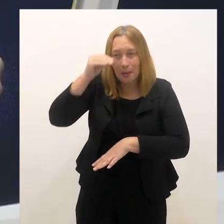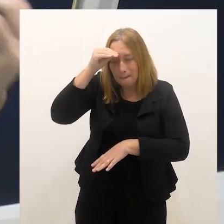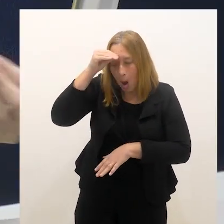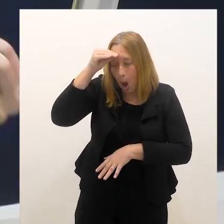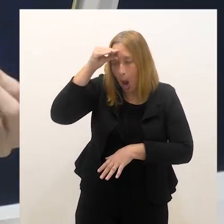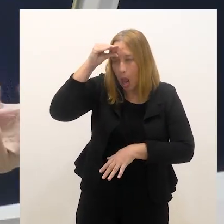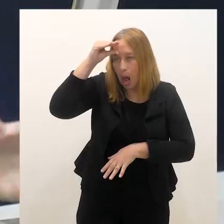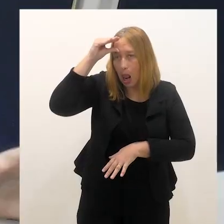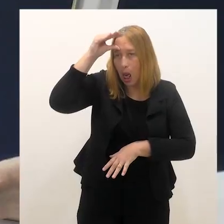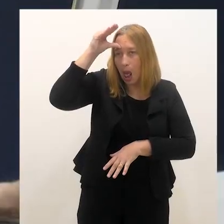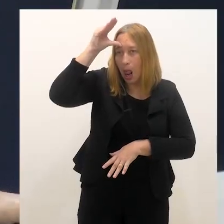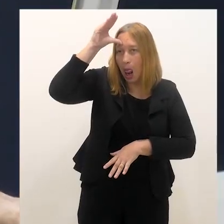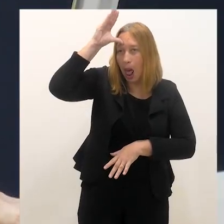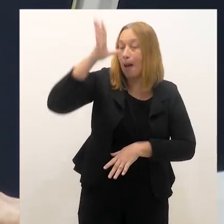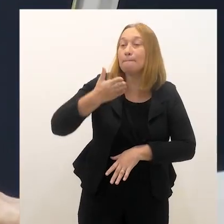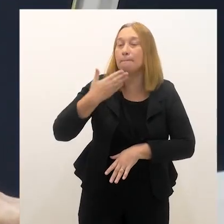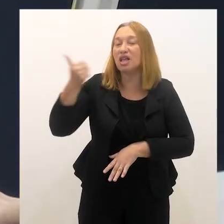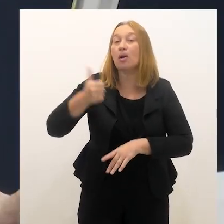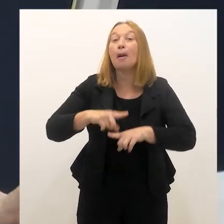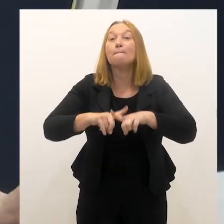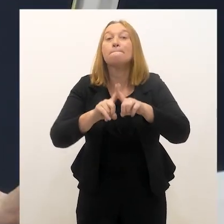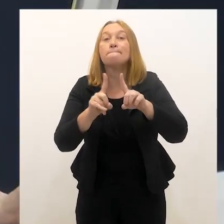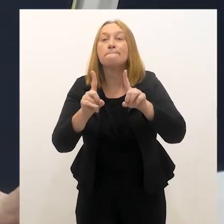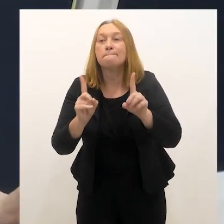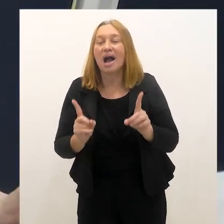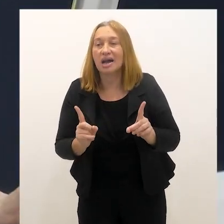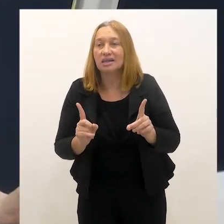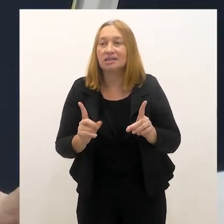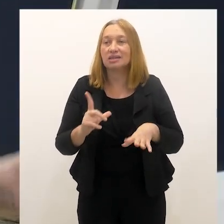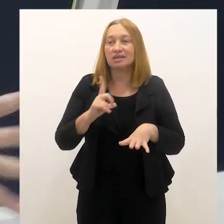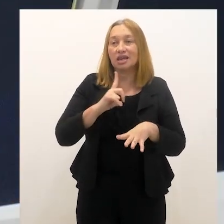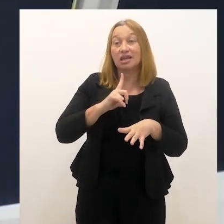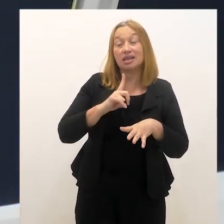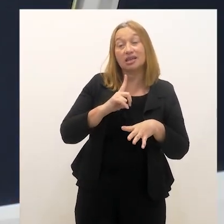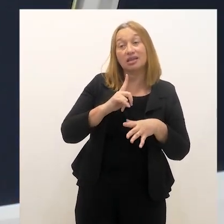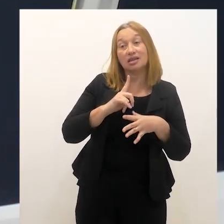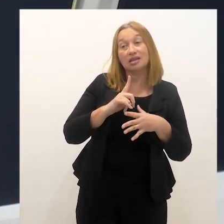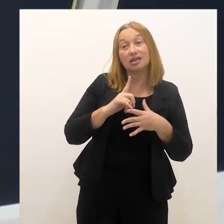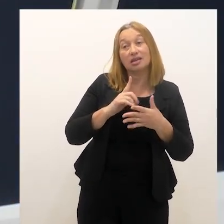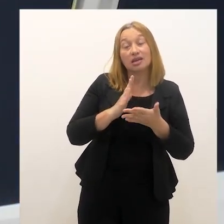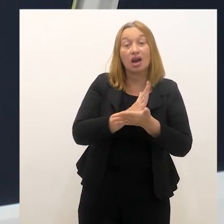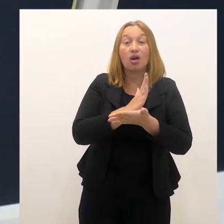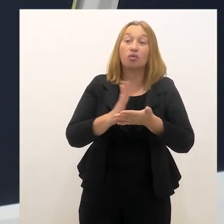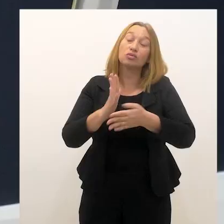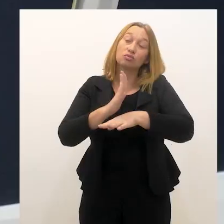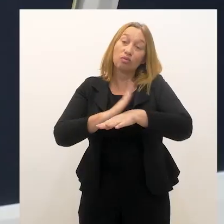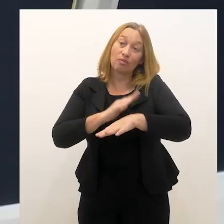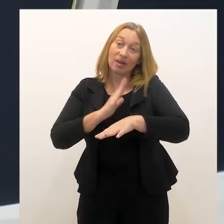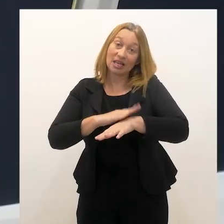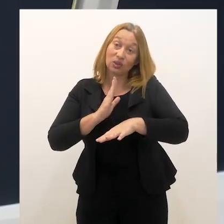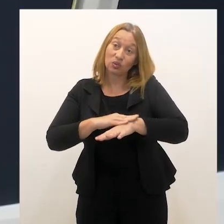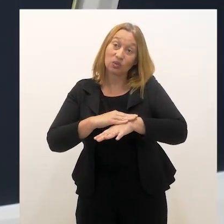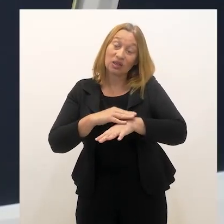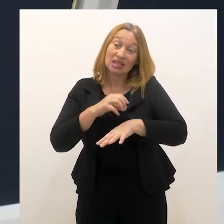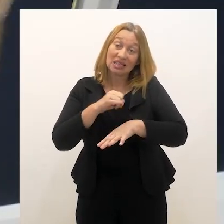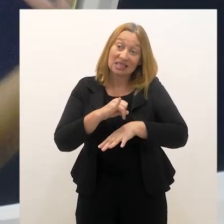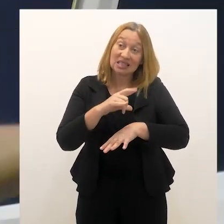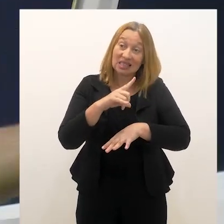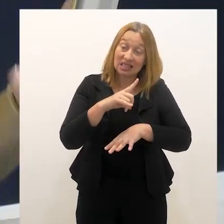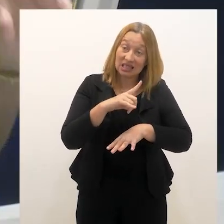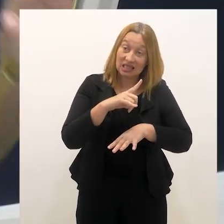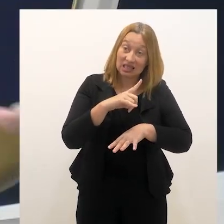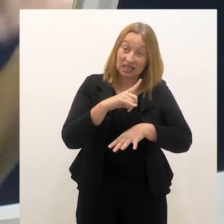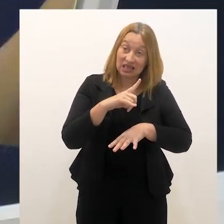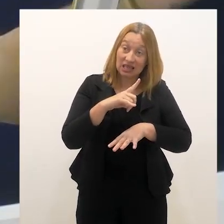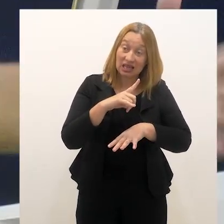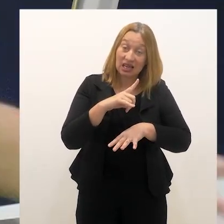conhecimento adquirirem, melhor. Mas existem certas coisas que, se